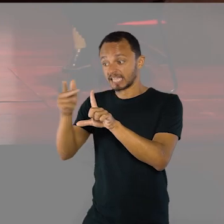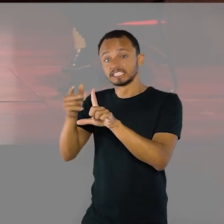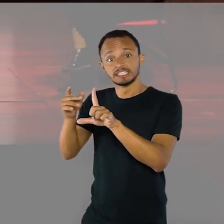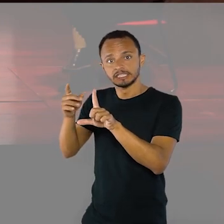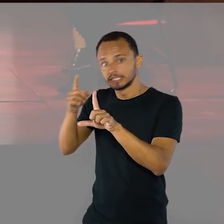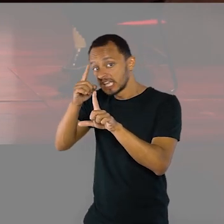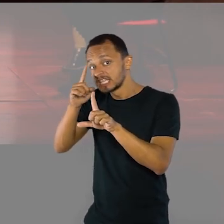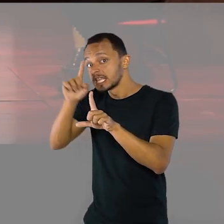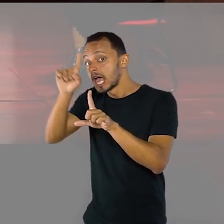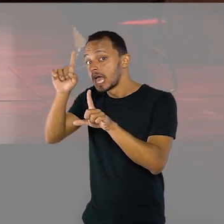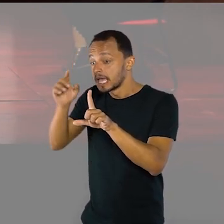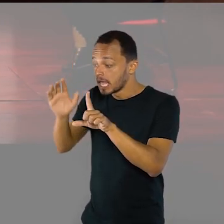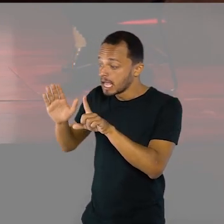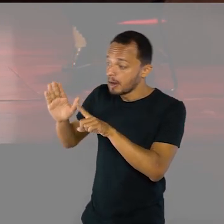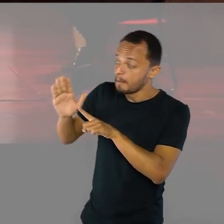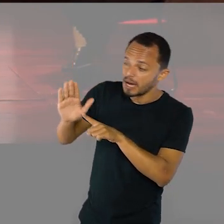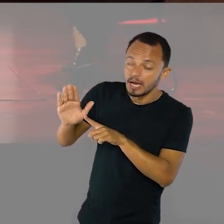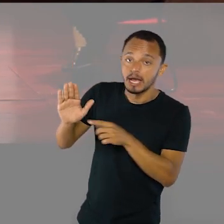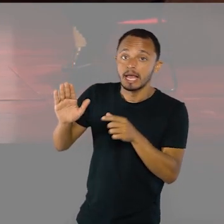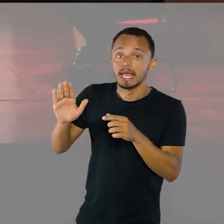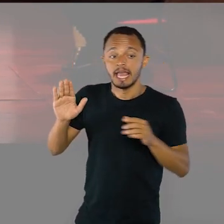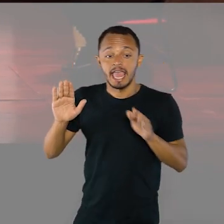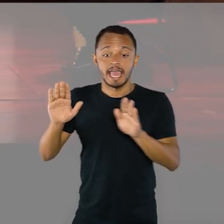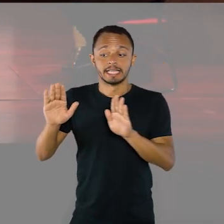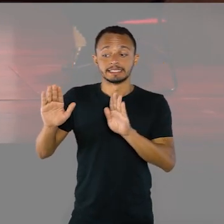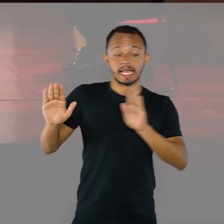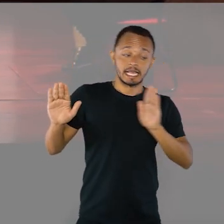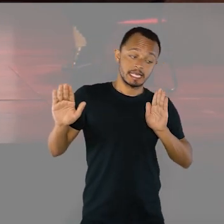colocou, né, Lili, essa imagem aqui não?